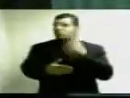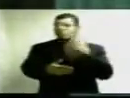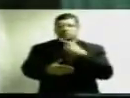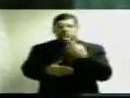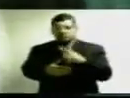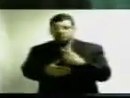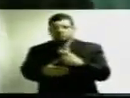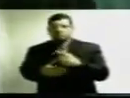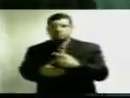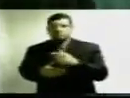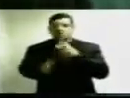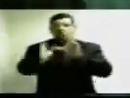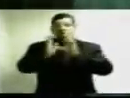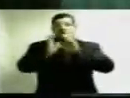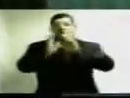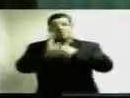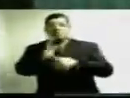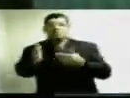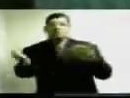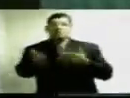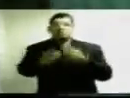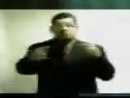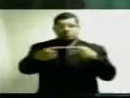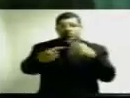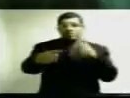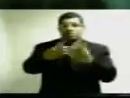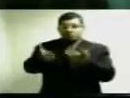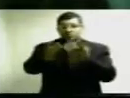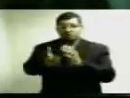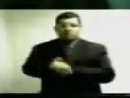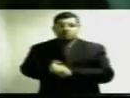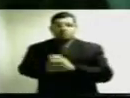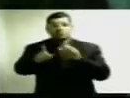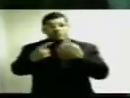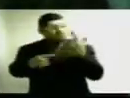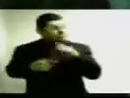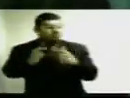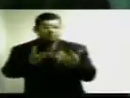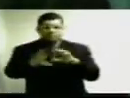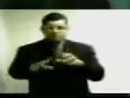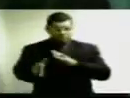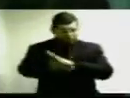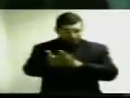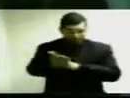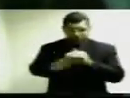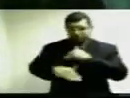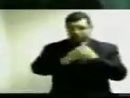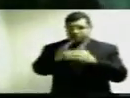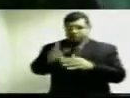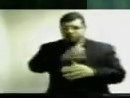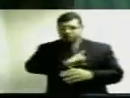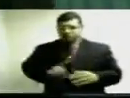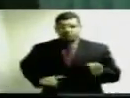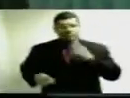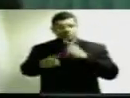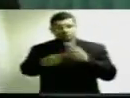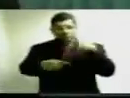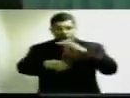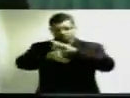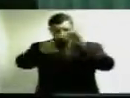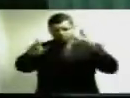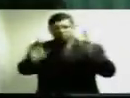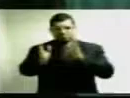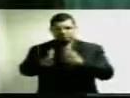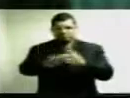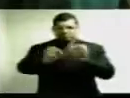não está atrasando essa decisão porque quer, mas não quero ser injusto com todos os deputados governistas, porque vários